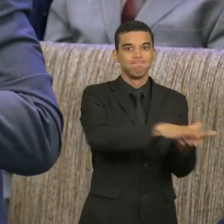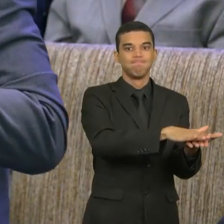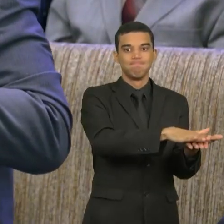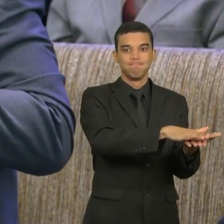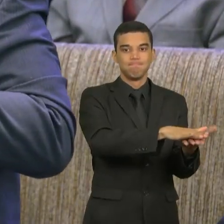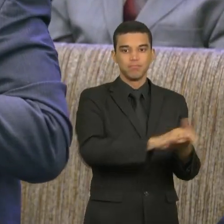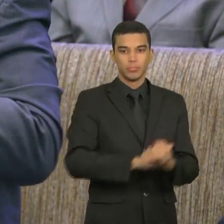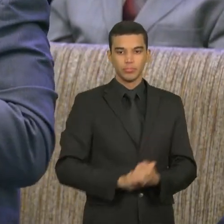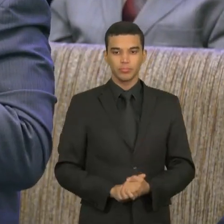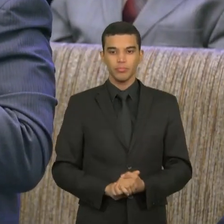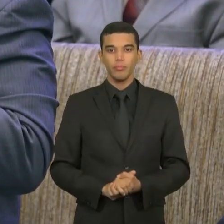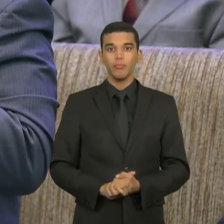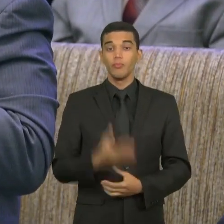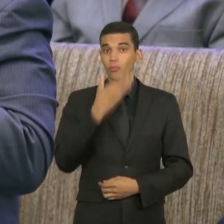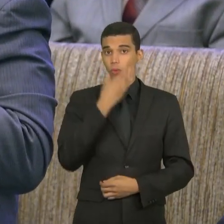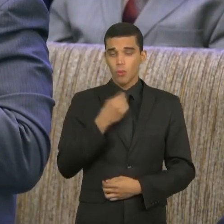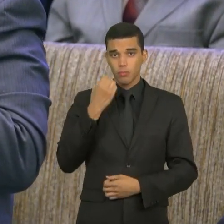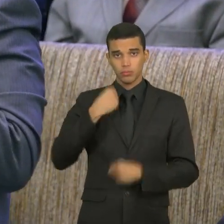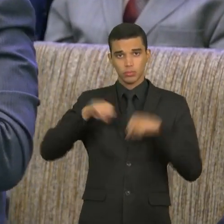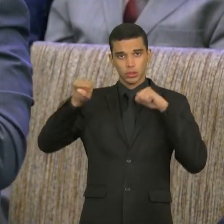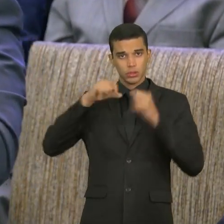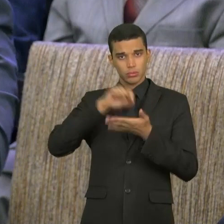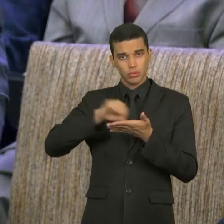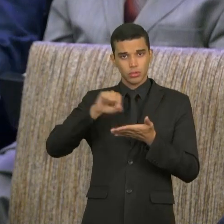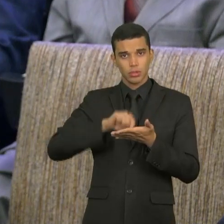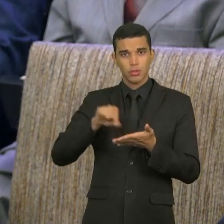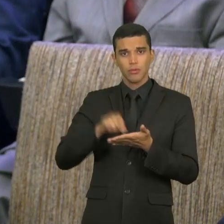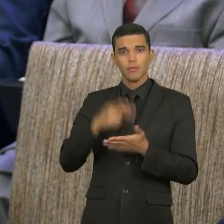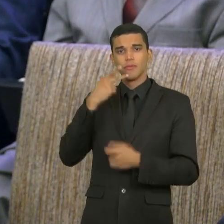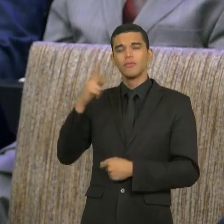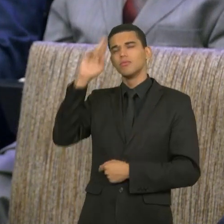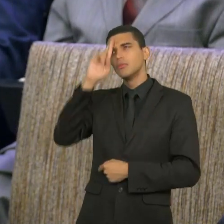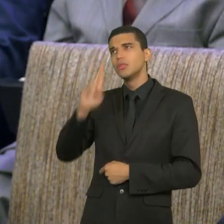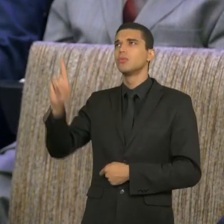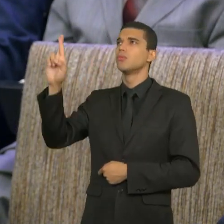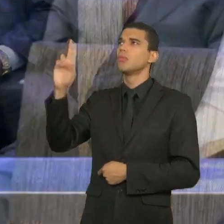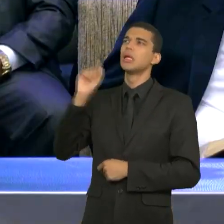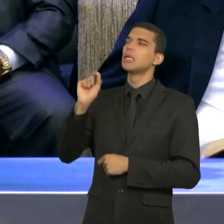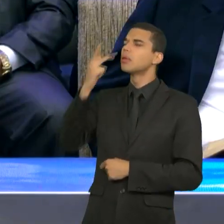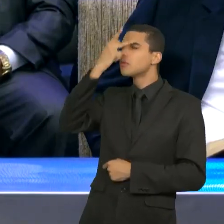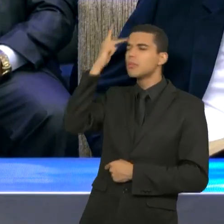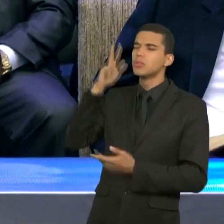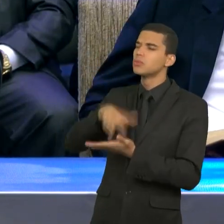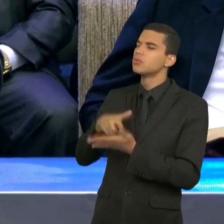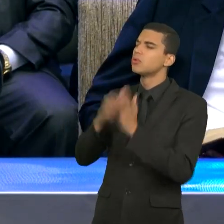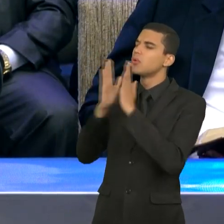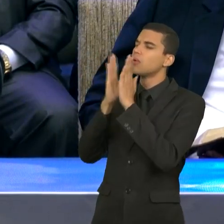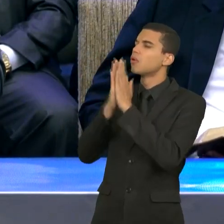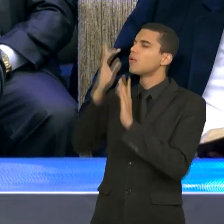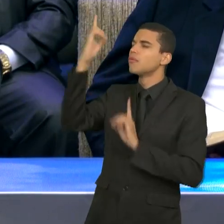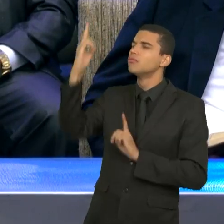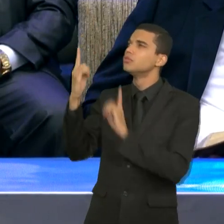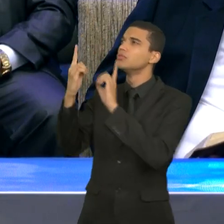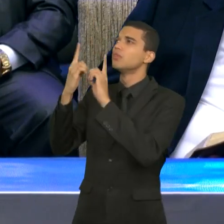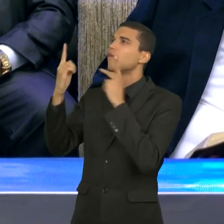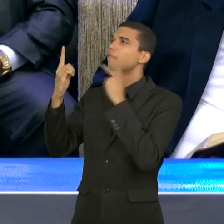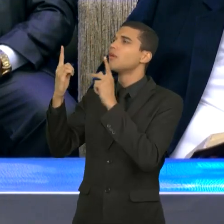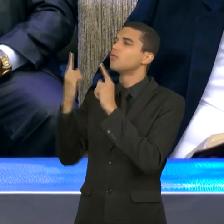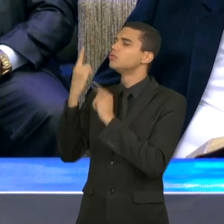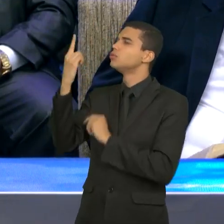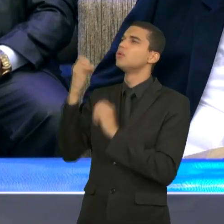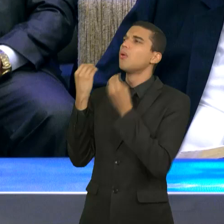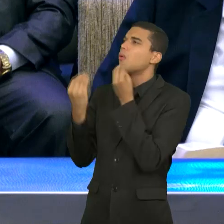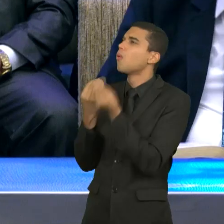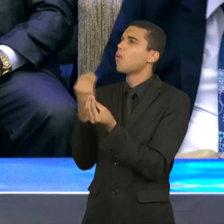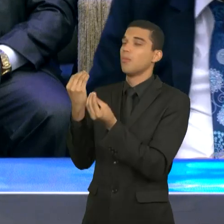salmista disse Senhor quem Subirá ao teu santo Monte e a resposta foi aquele que é puro de coração e